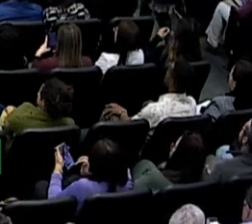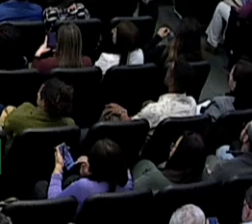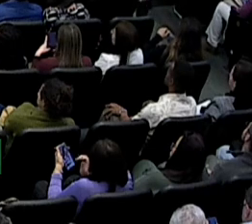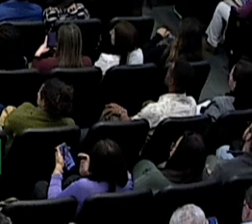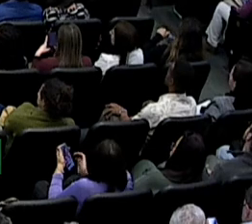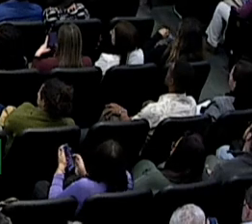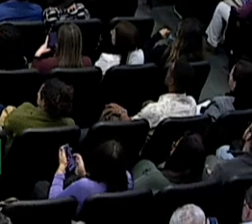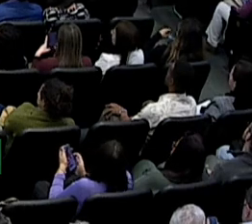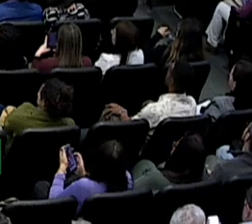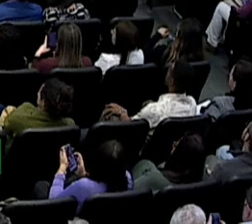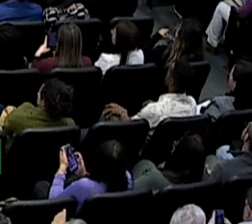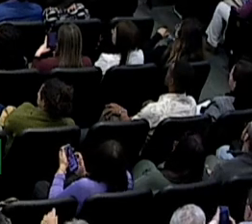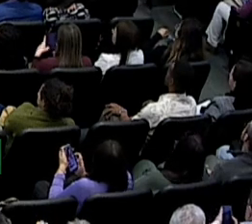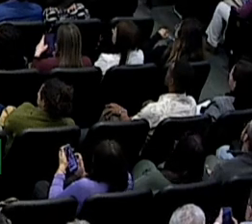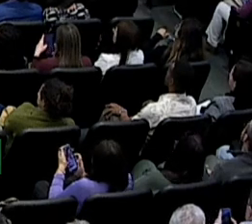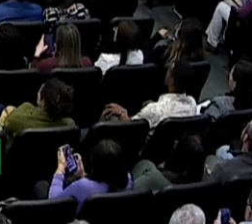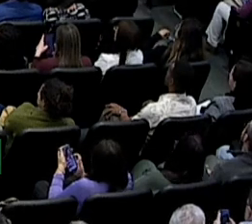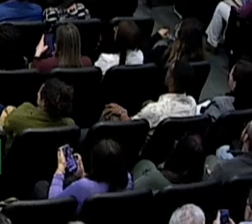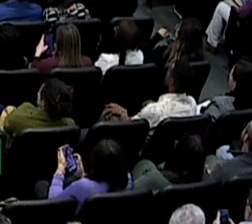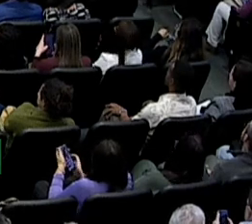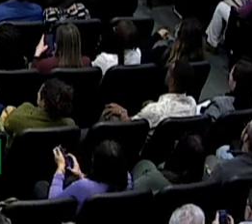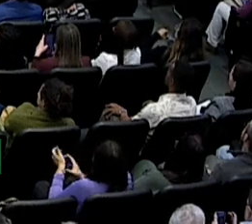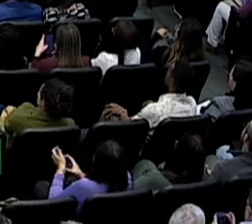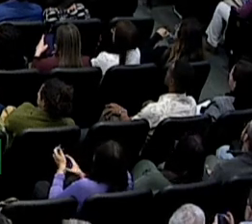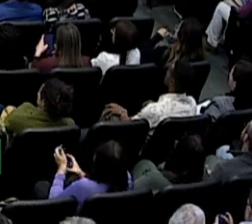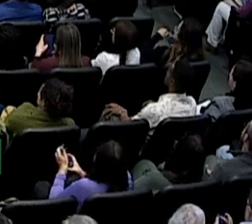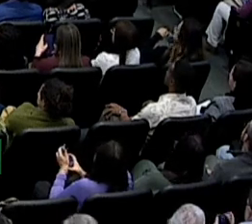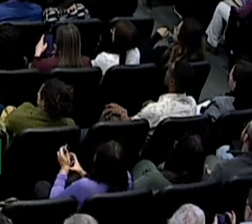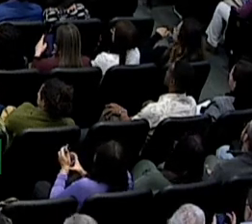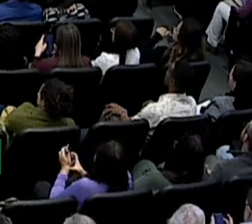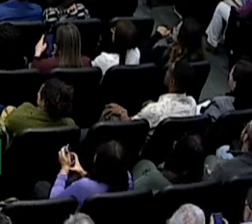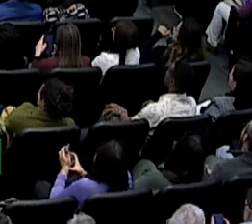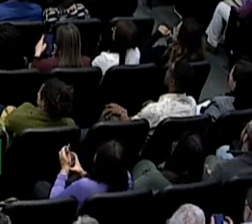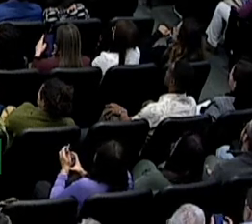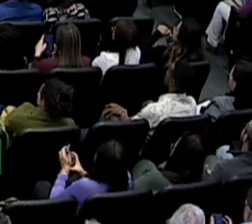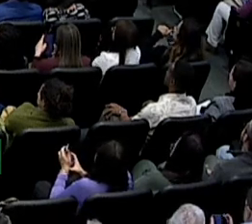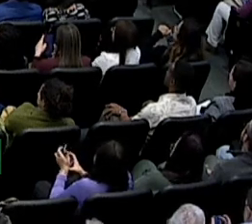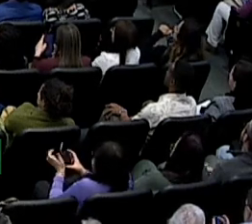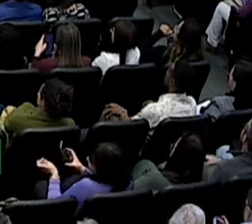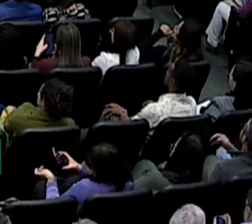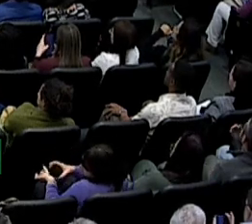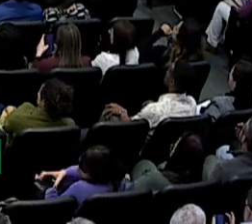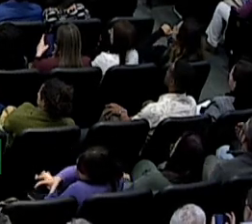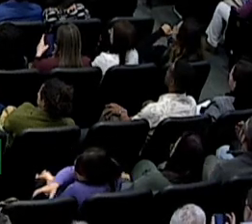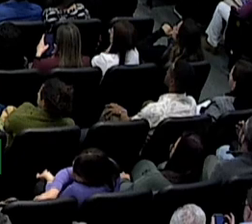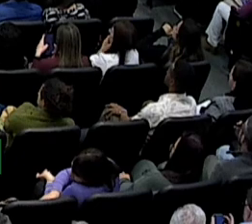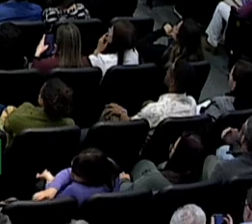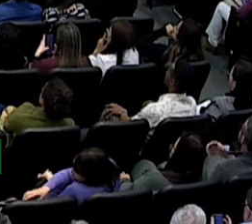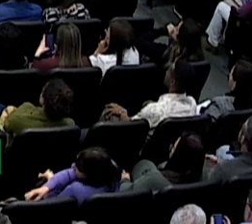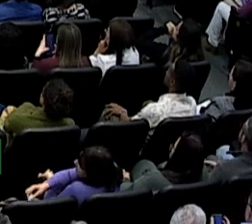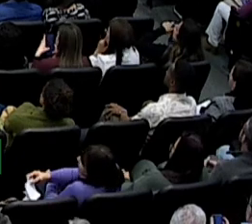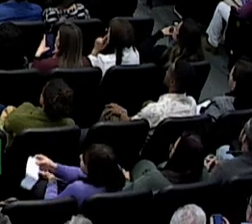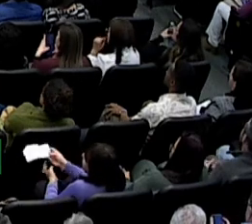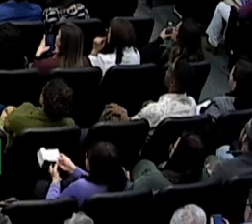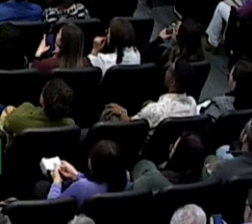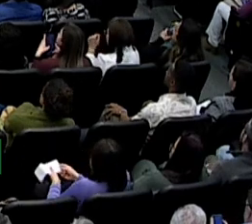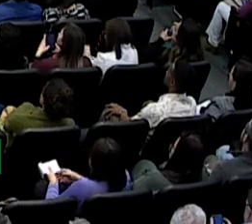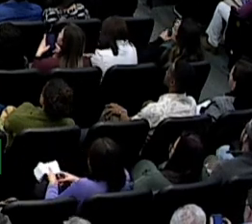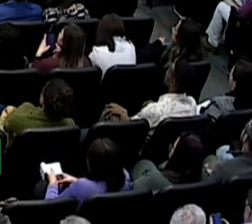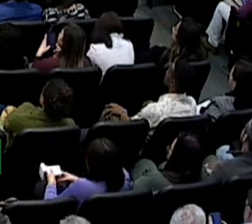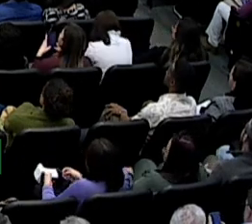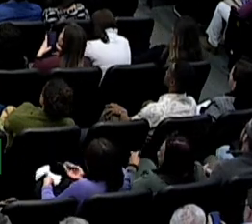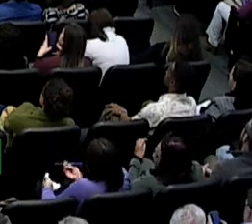obrigado ao grupo Tartaruga de Mamão pela excepcional